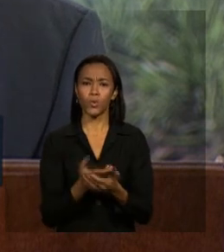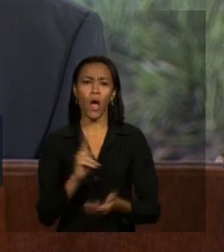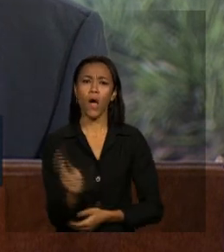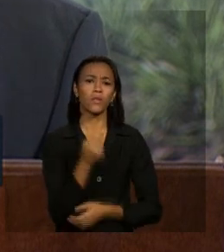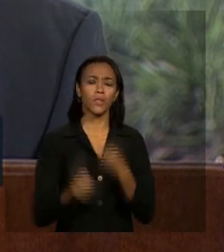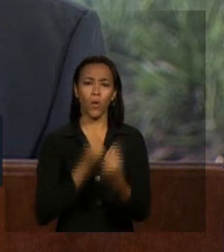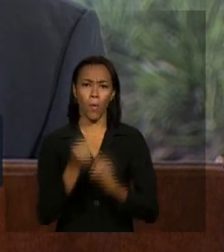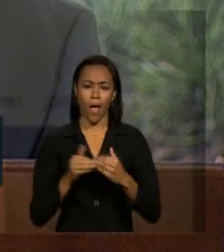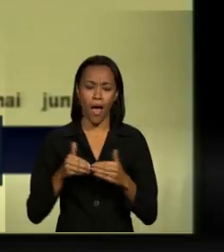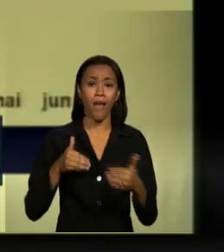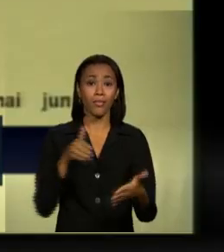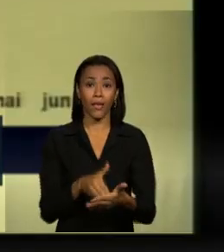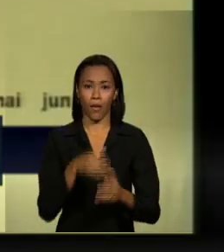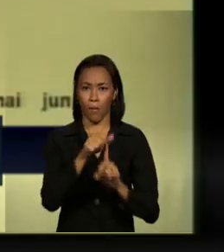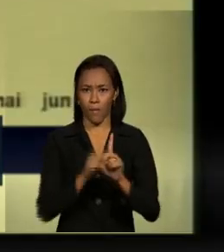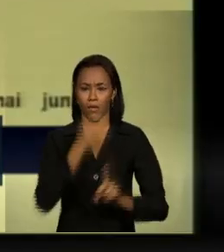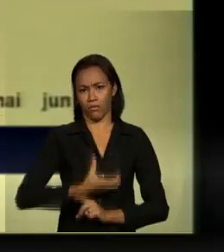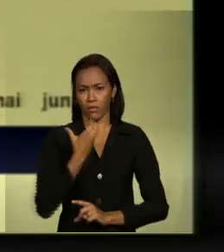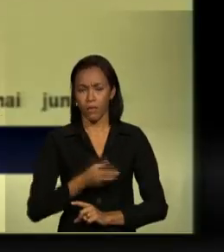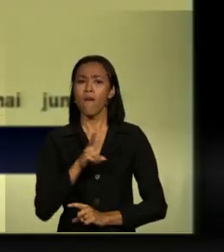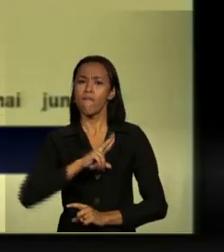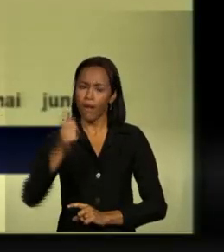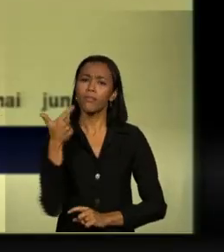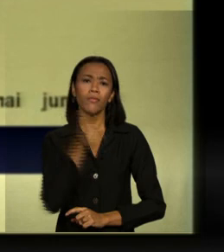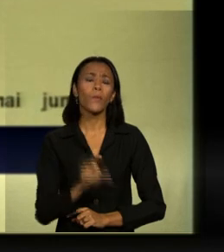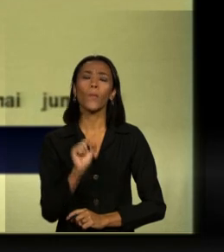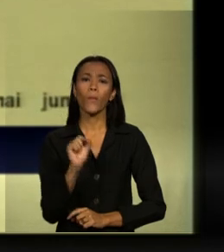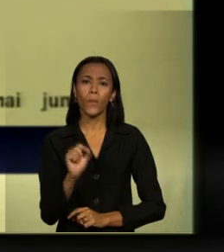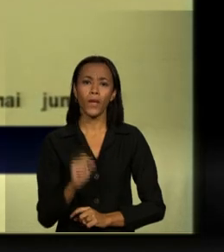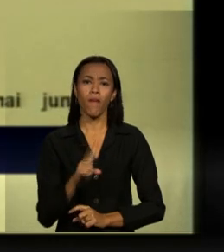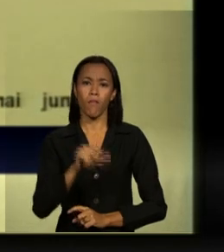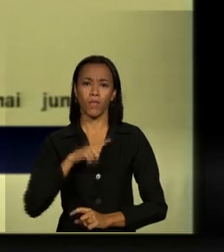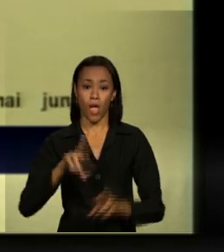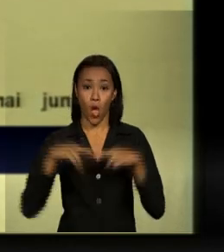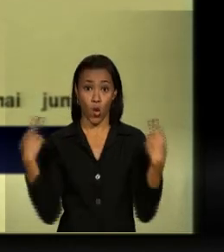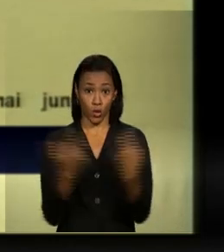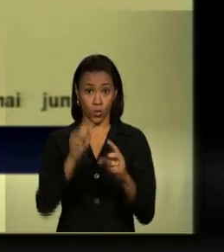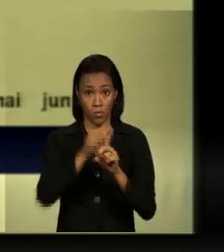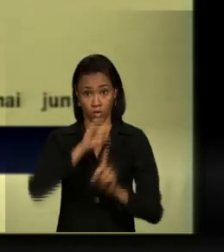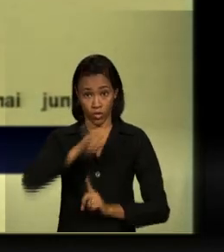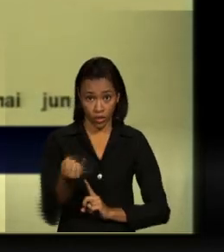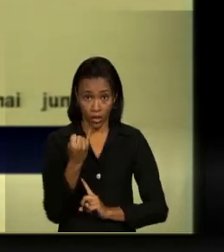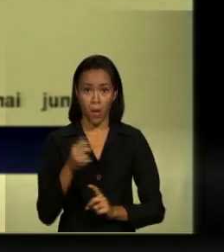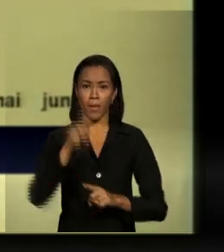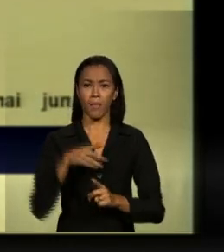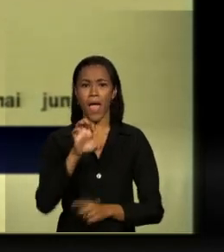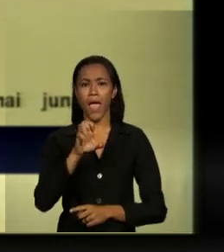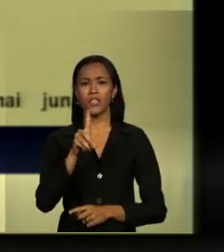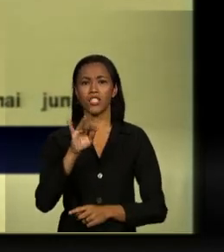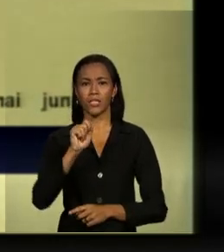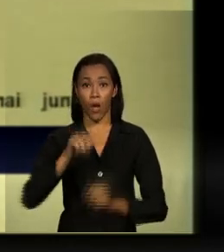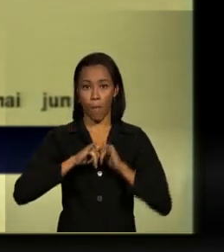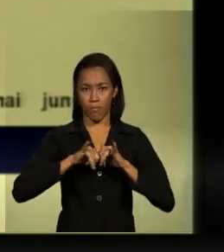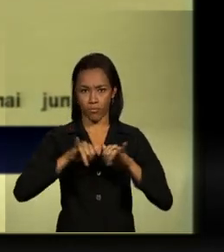até o mês de dezembro nós teremos a realização das audiências públicas em janeiro a publicação dos